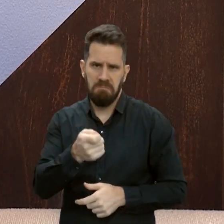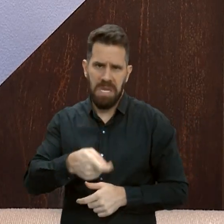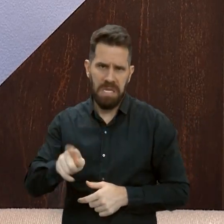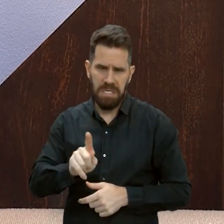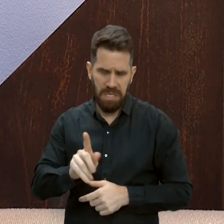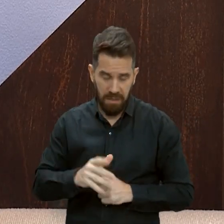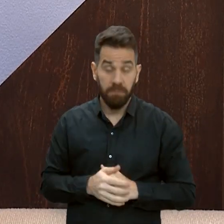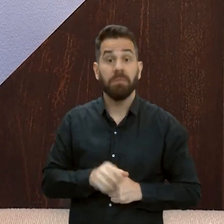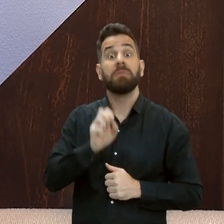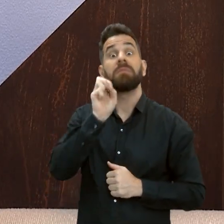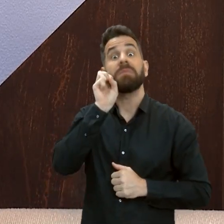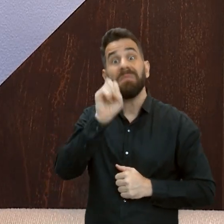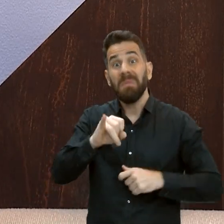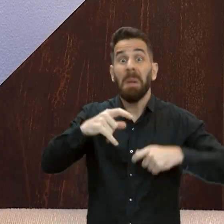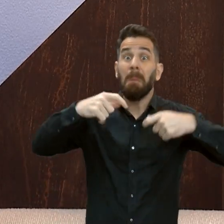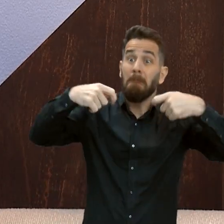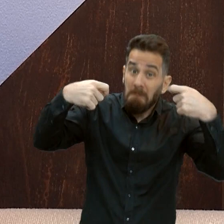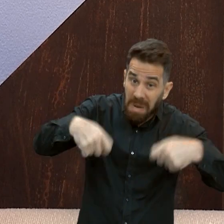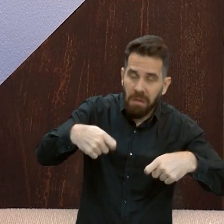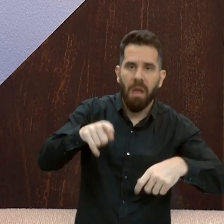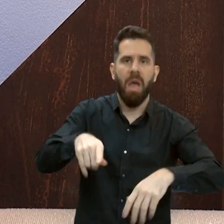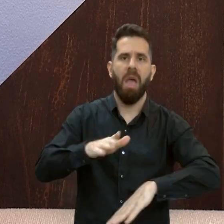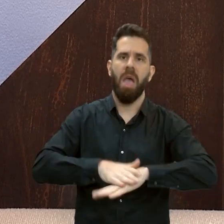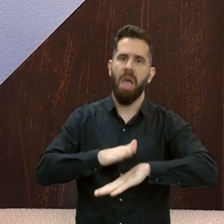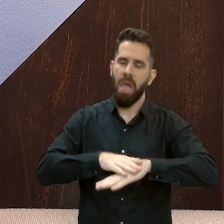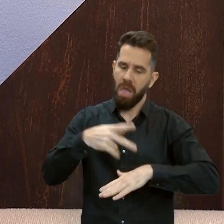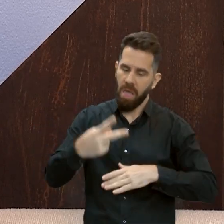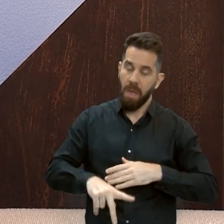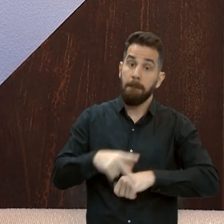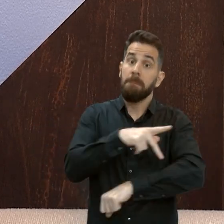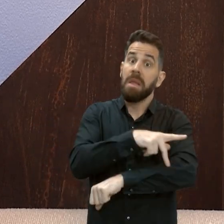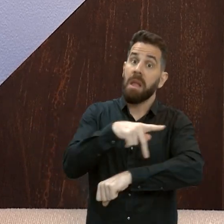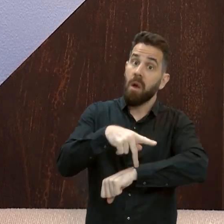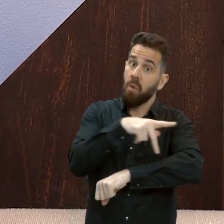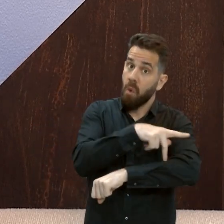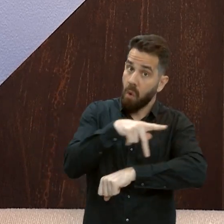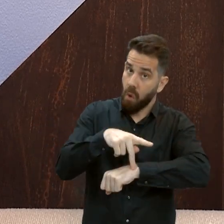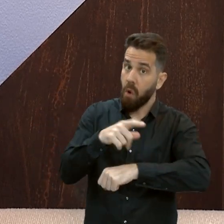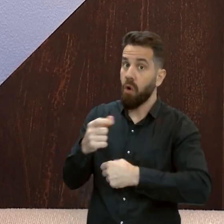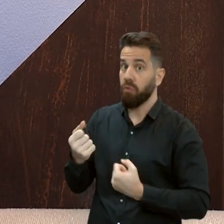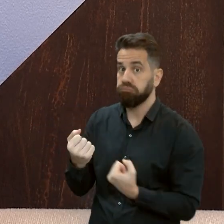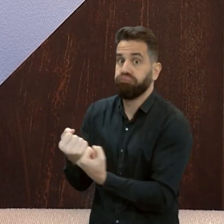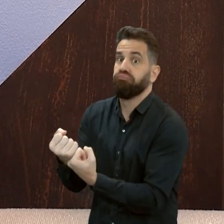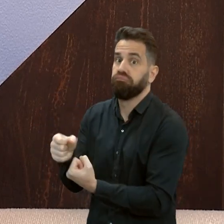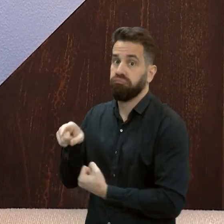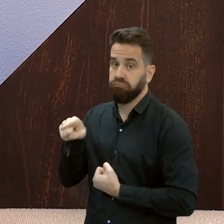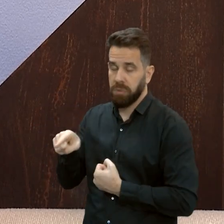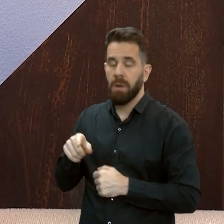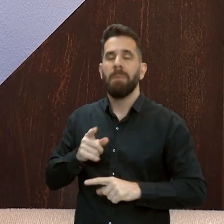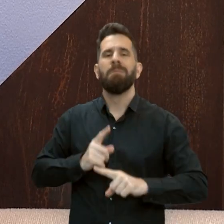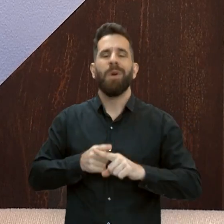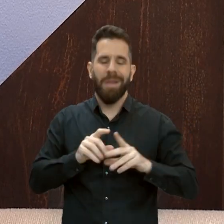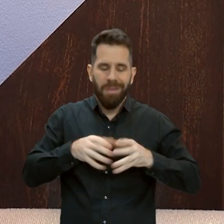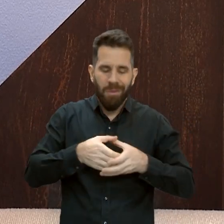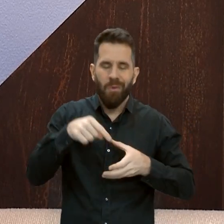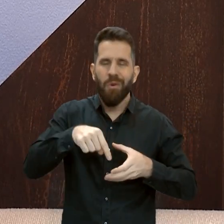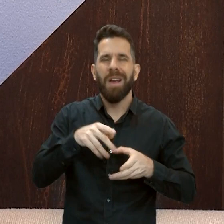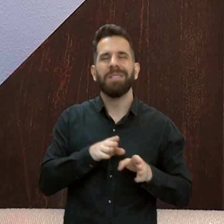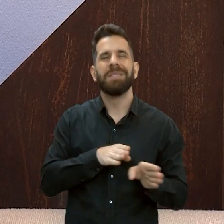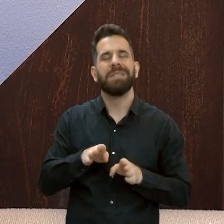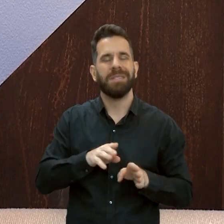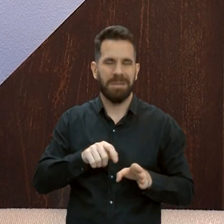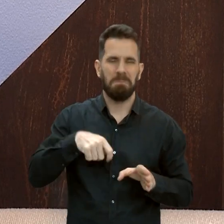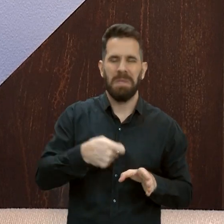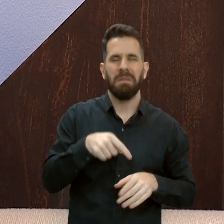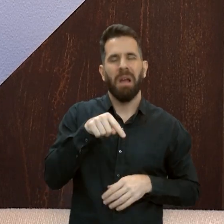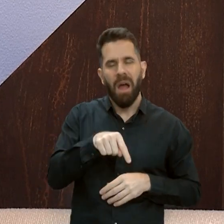alguma necessidade, aí a atuação do assistente pedagógico do núcleo de acessibilidade. Porque o núcleo também trabalha